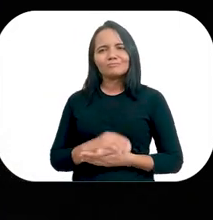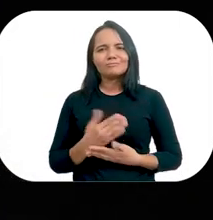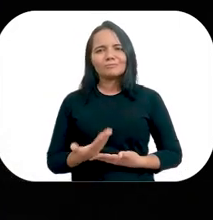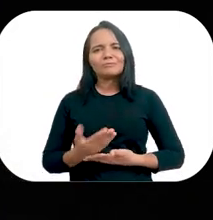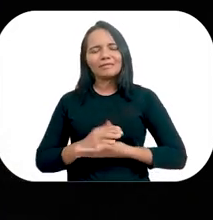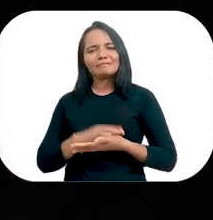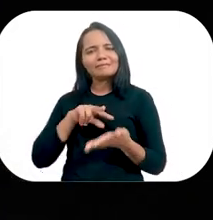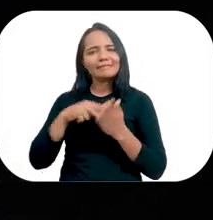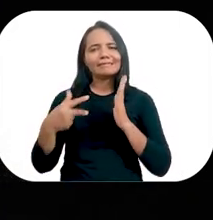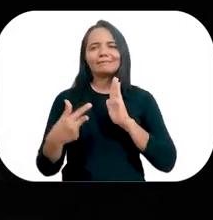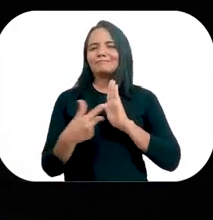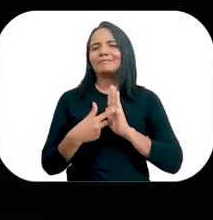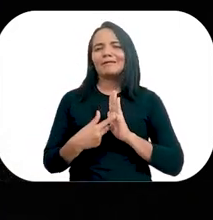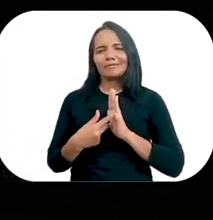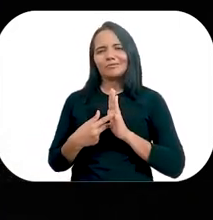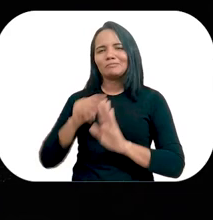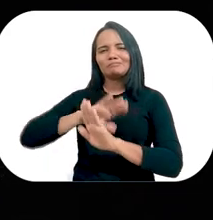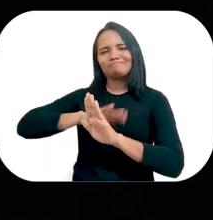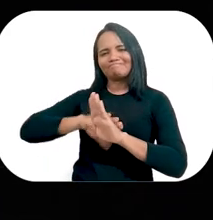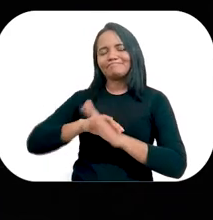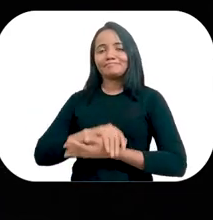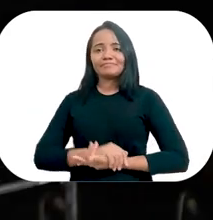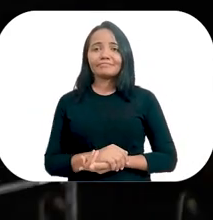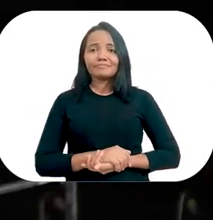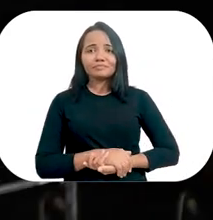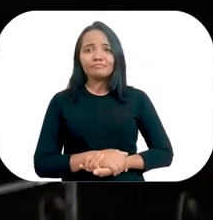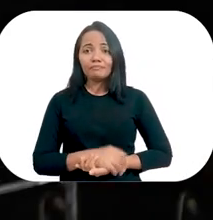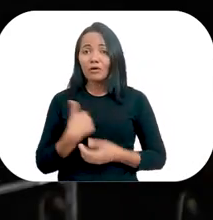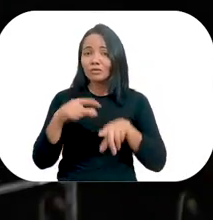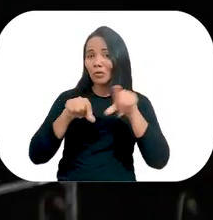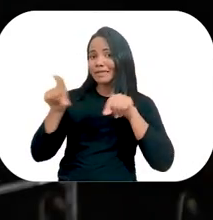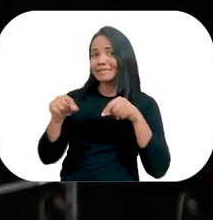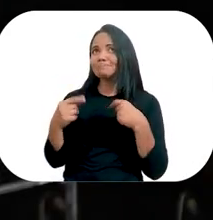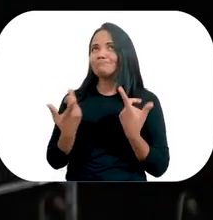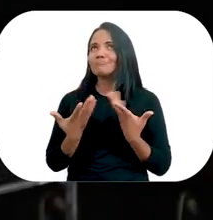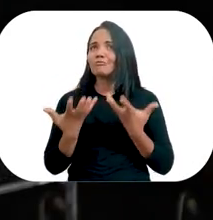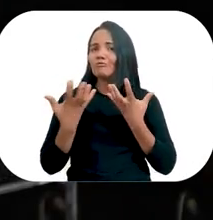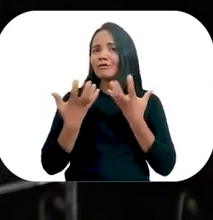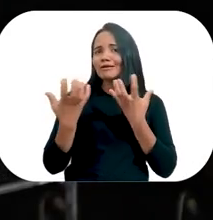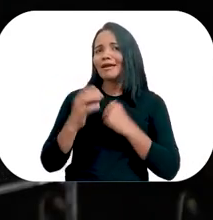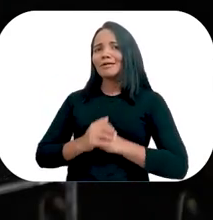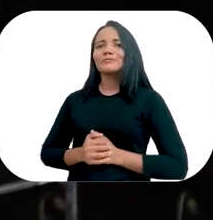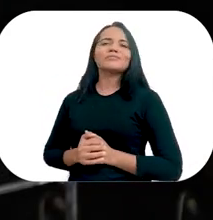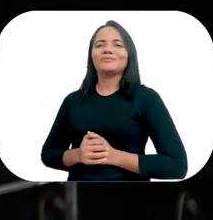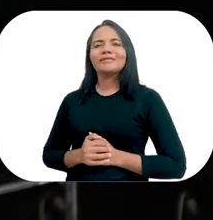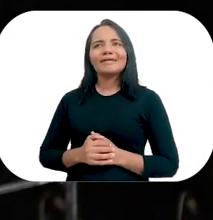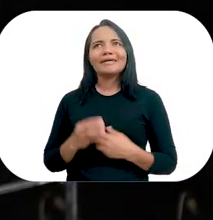passar uma mensagem. E a escolha foi basicamente essa. Não, eu quero fazer um lado B, mas eu não posso